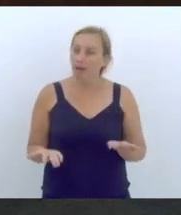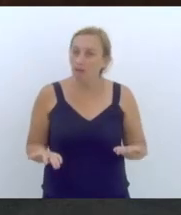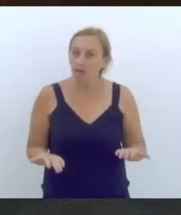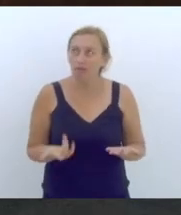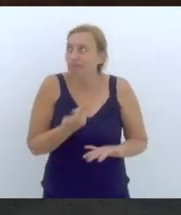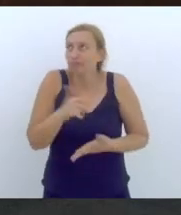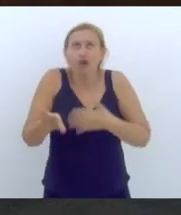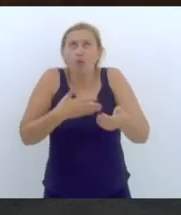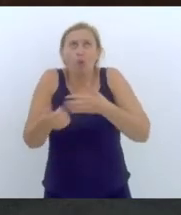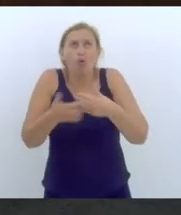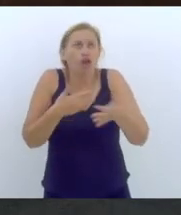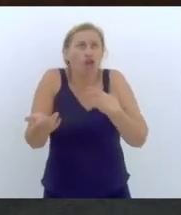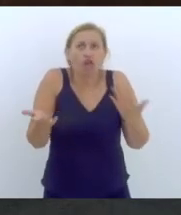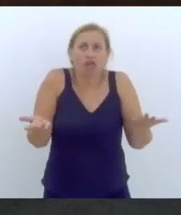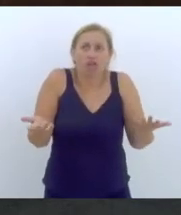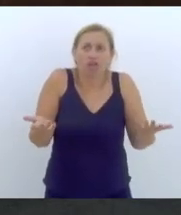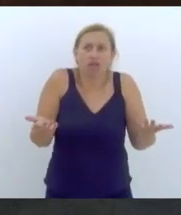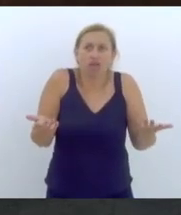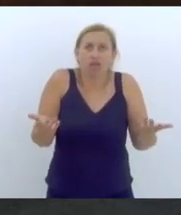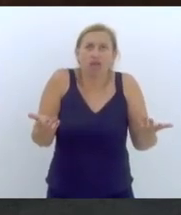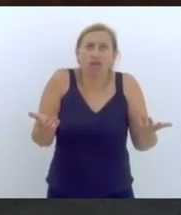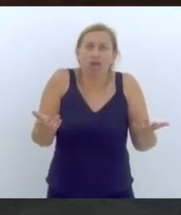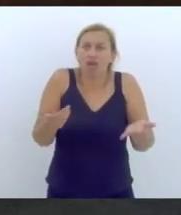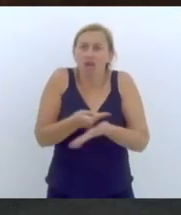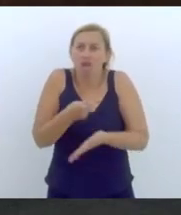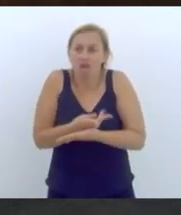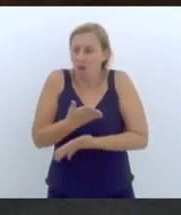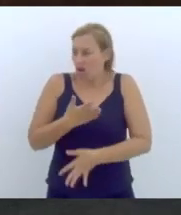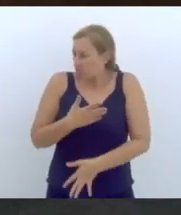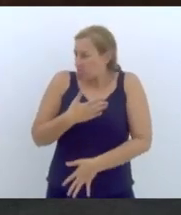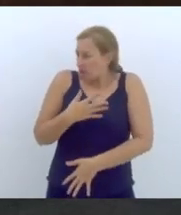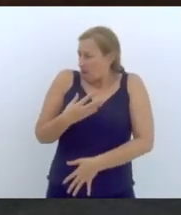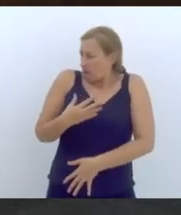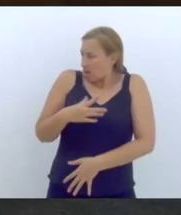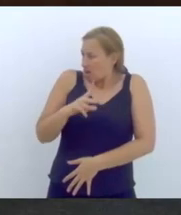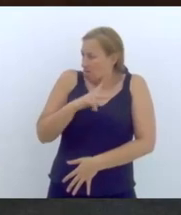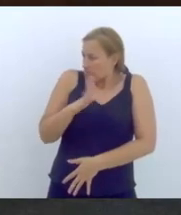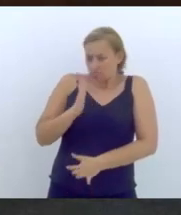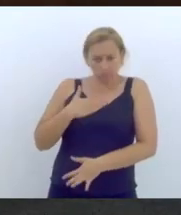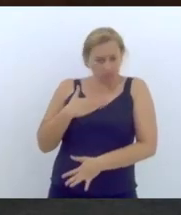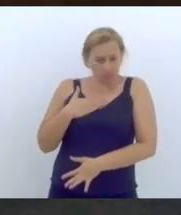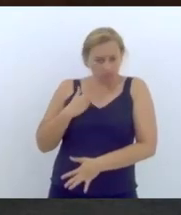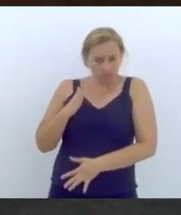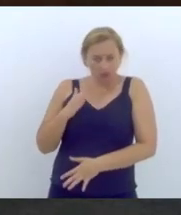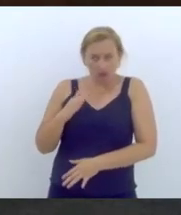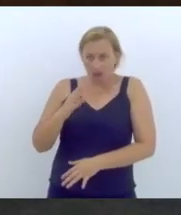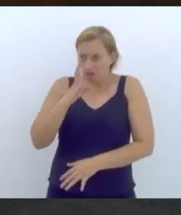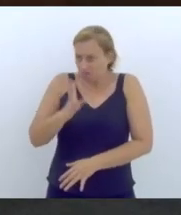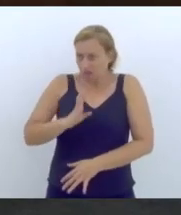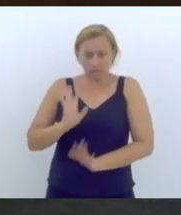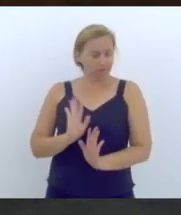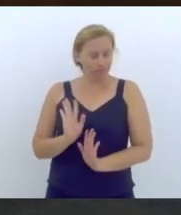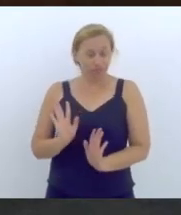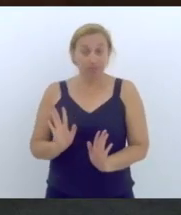tem qualquer condenação ou algo do tipo ao meu respeito e ao que eu fui acusado. Eles têm mania de querer trazer para